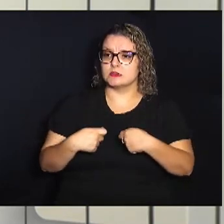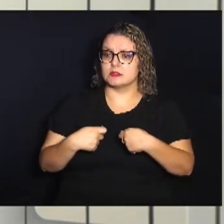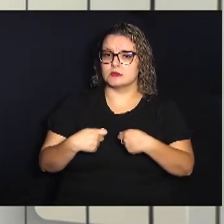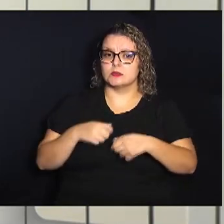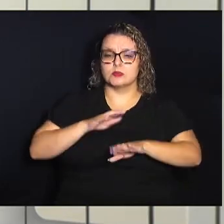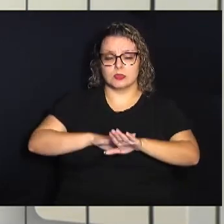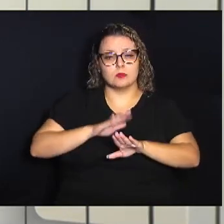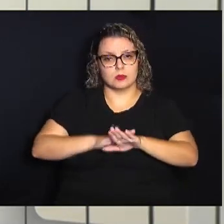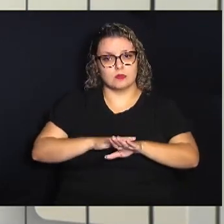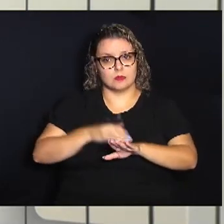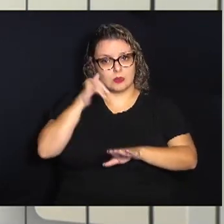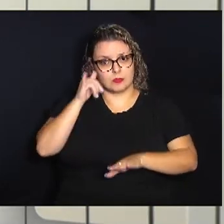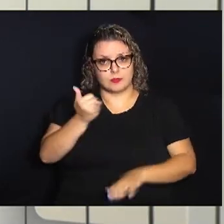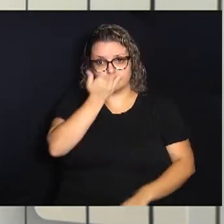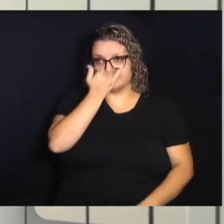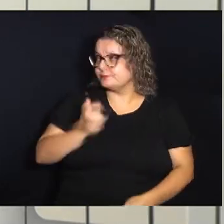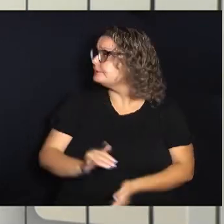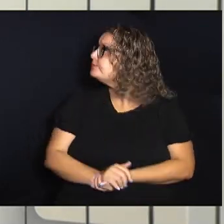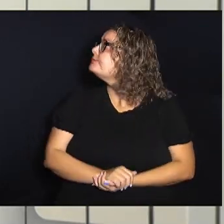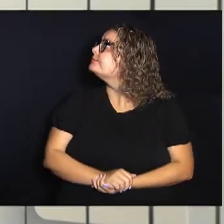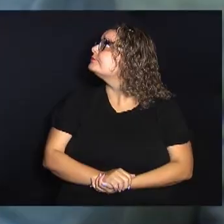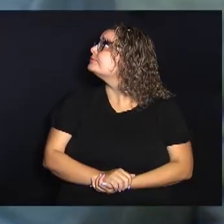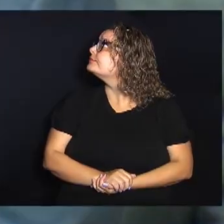medidas preventivas.